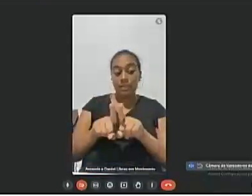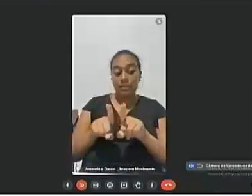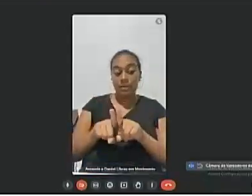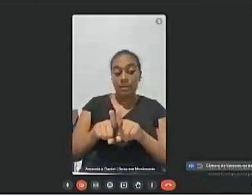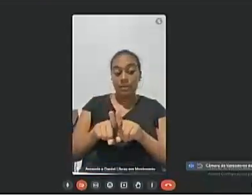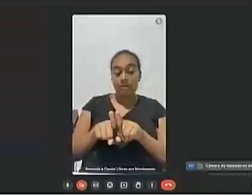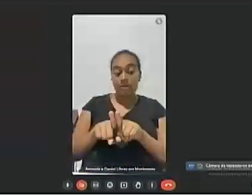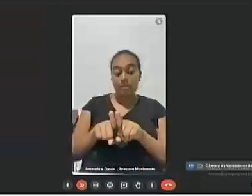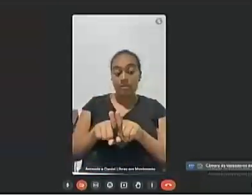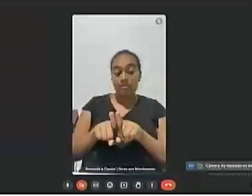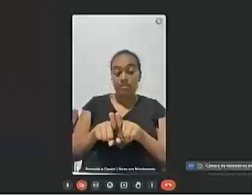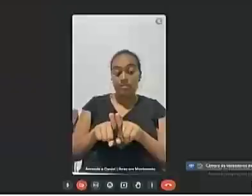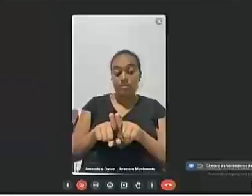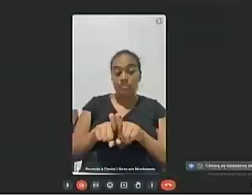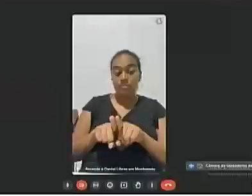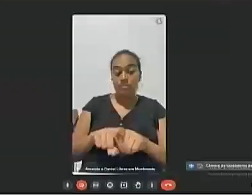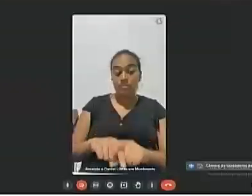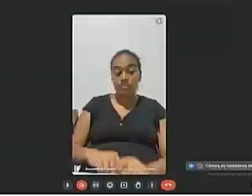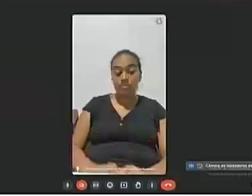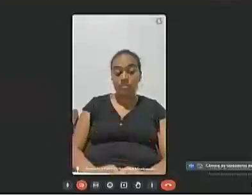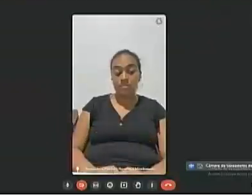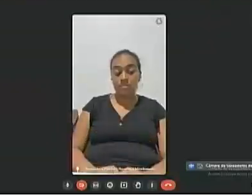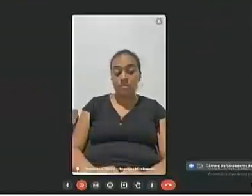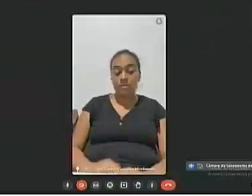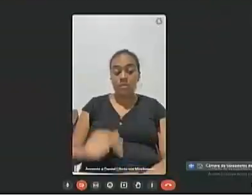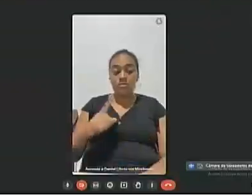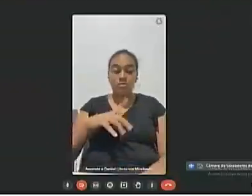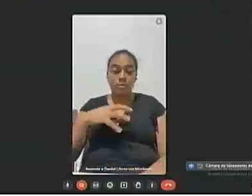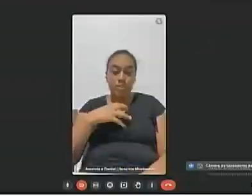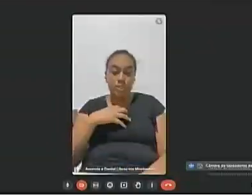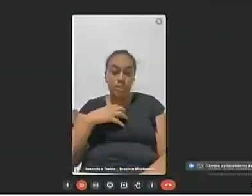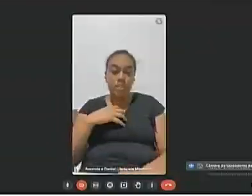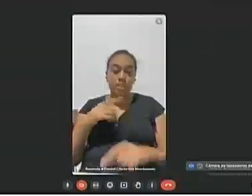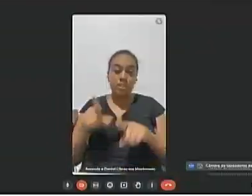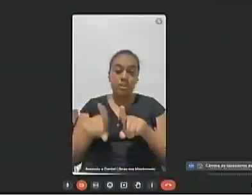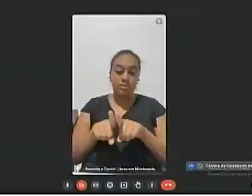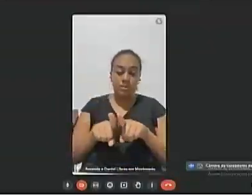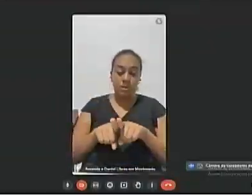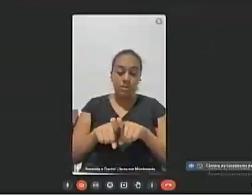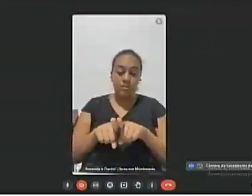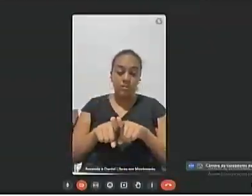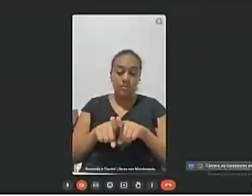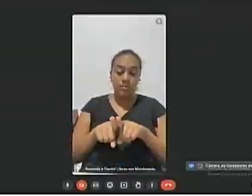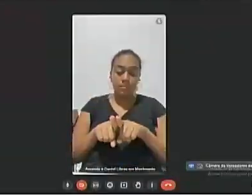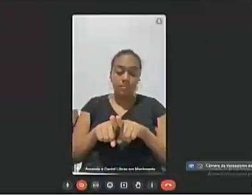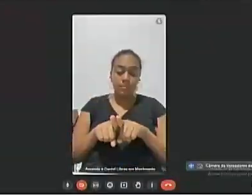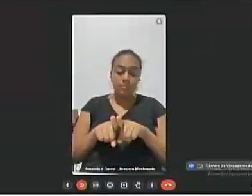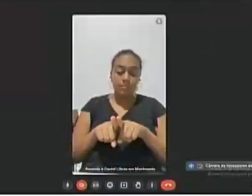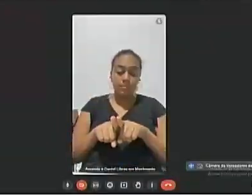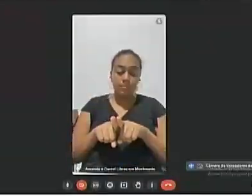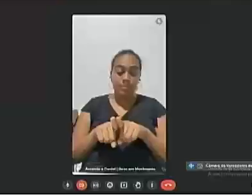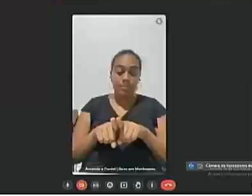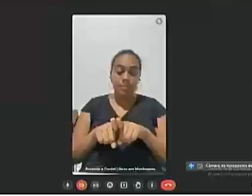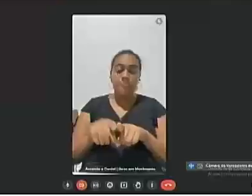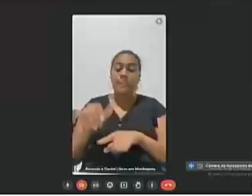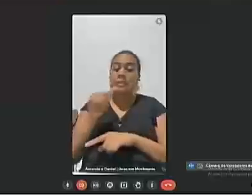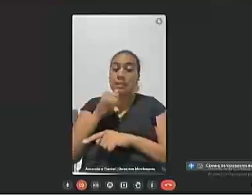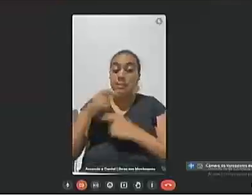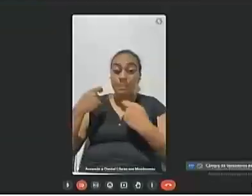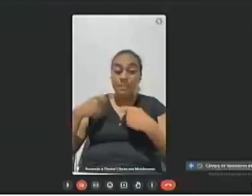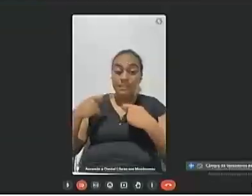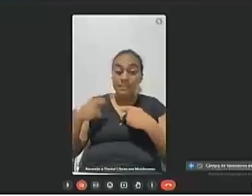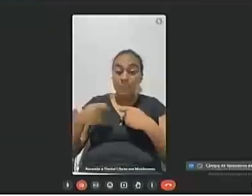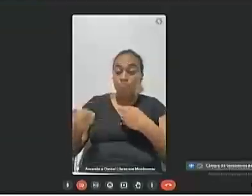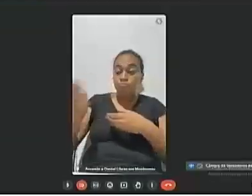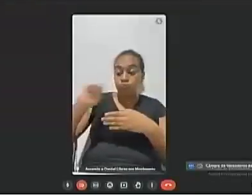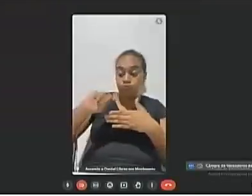reforço. Aqui um estilo americano, tipo Nova Orleans, ali com com uma capa de concreto, né, para evitar